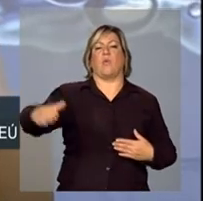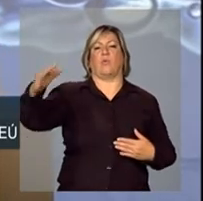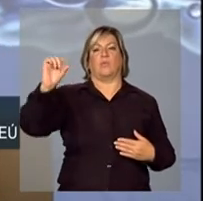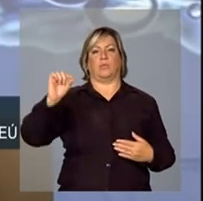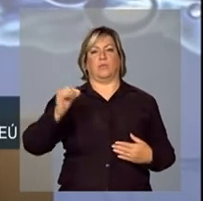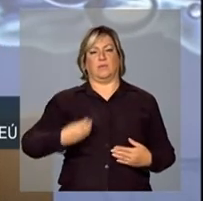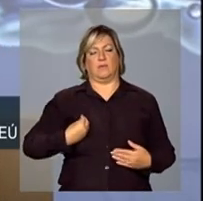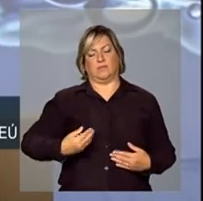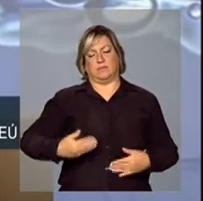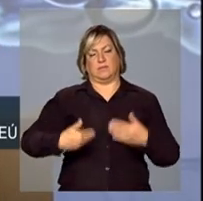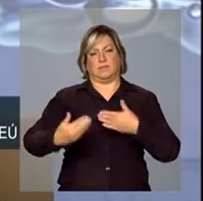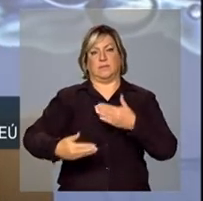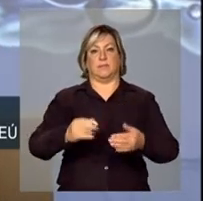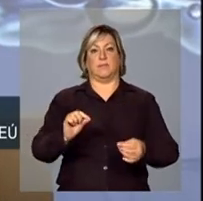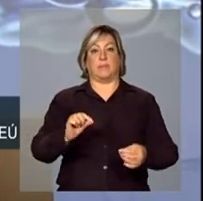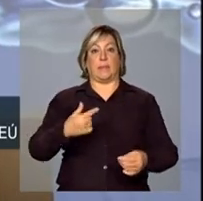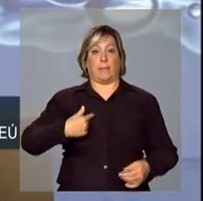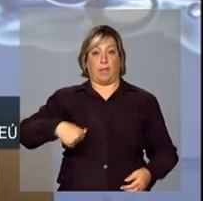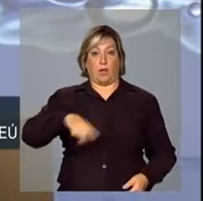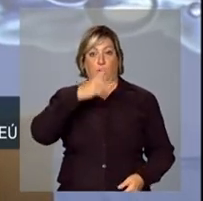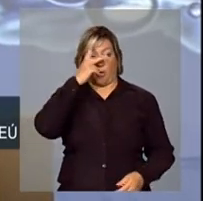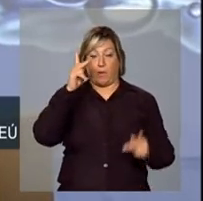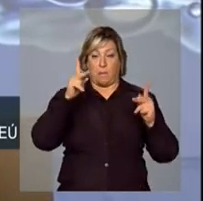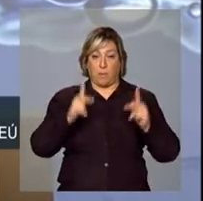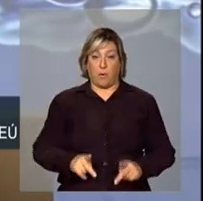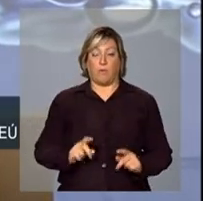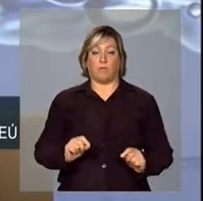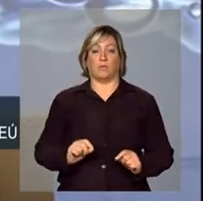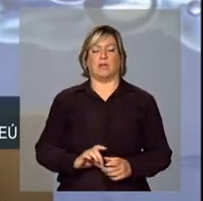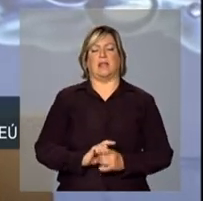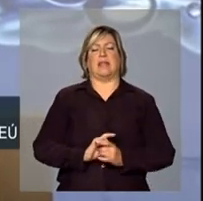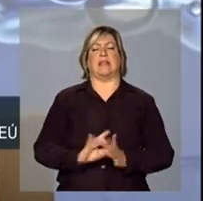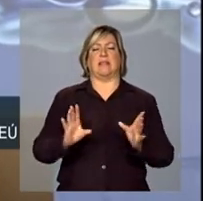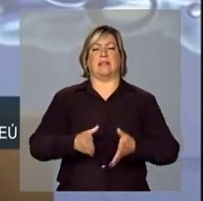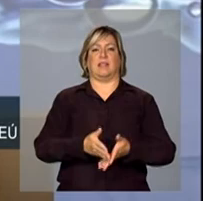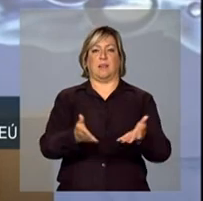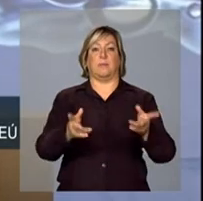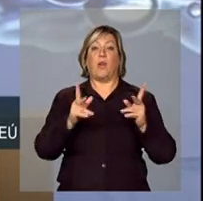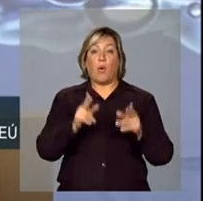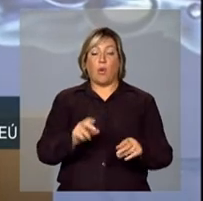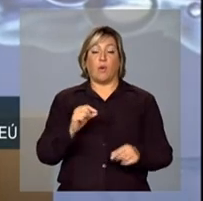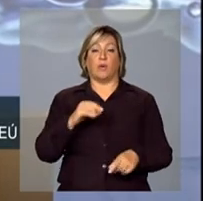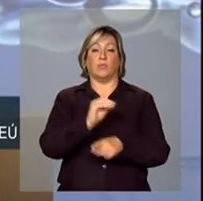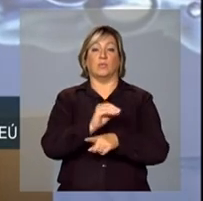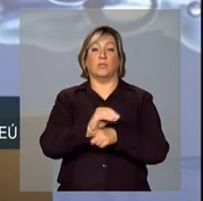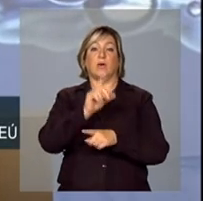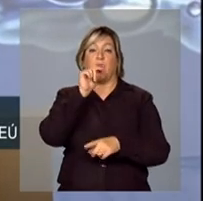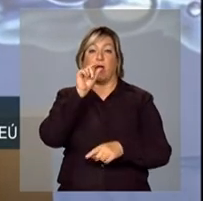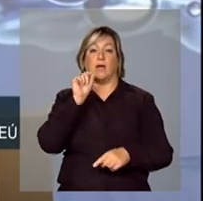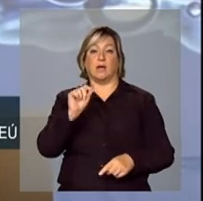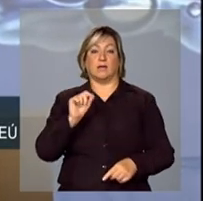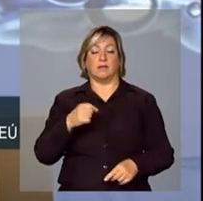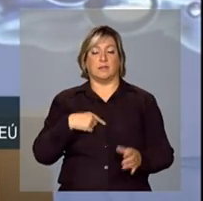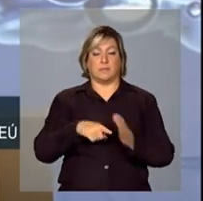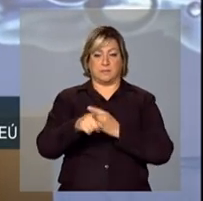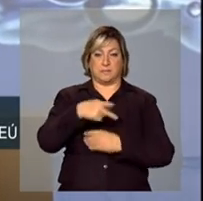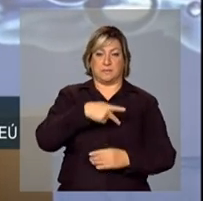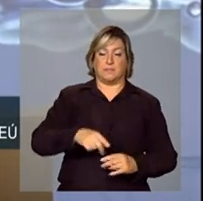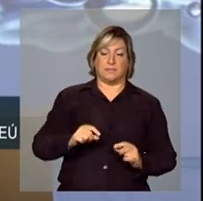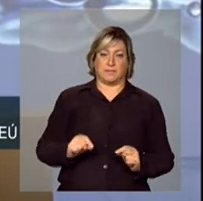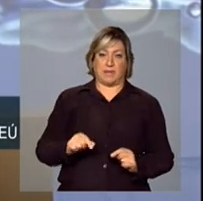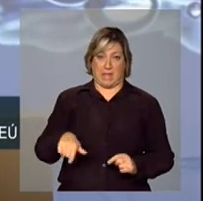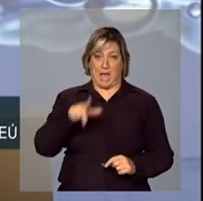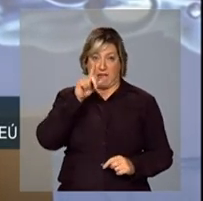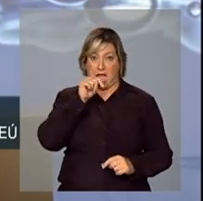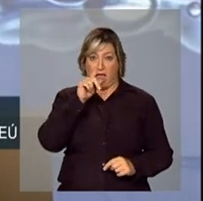valor de deixar o nosso povo independente. Como foi o abastecimento d'água, presidenta, me permita. A